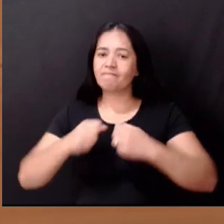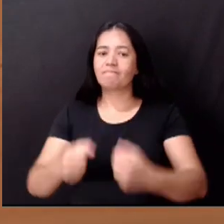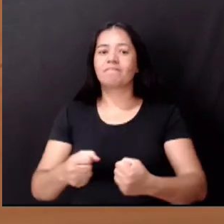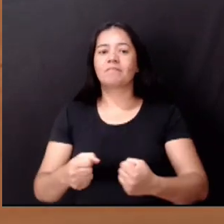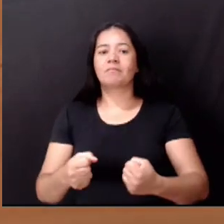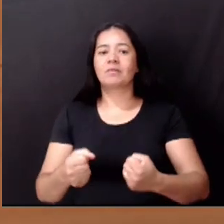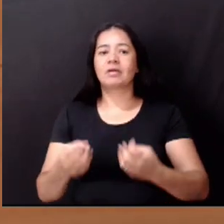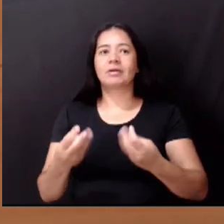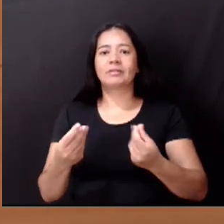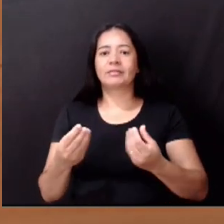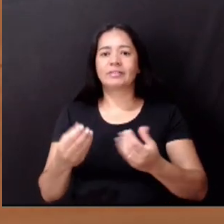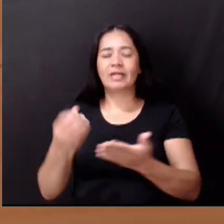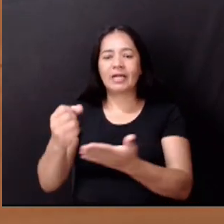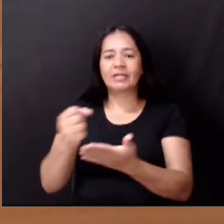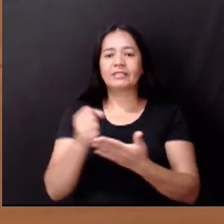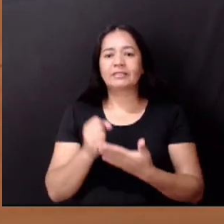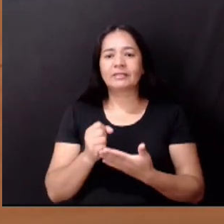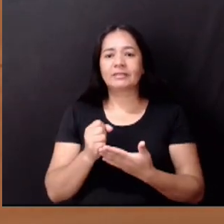trazer